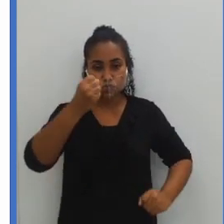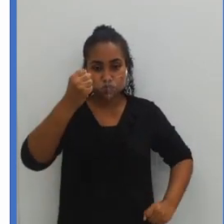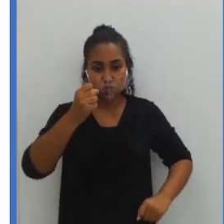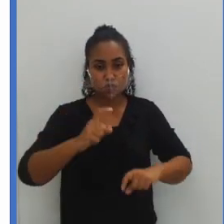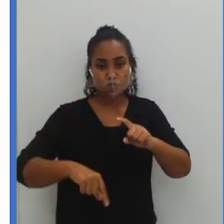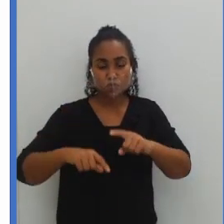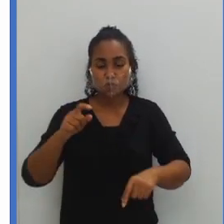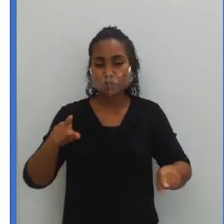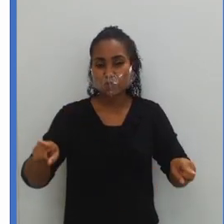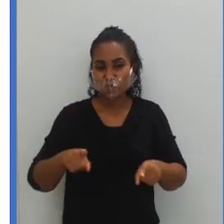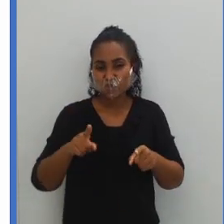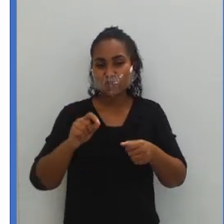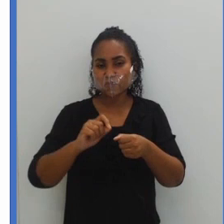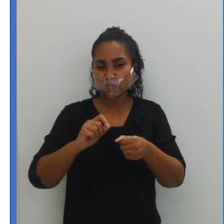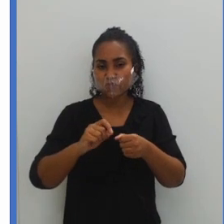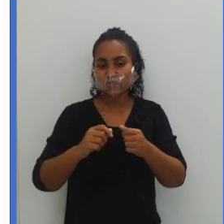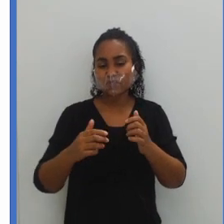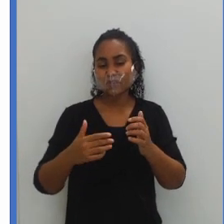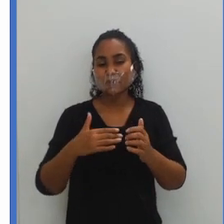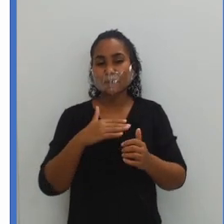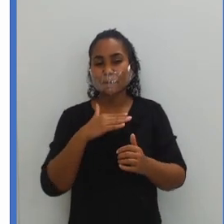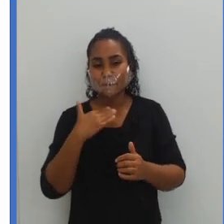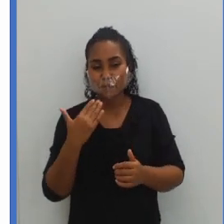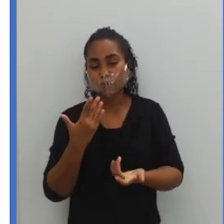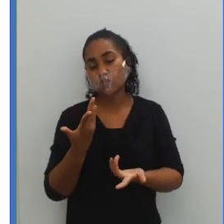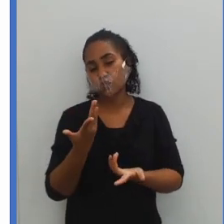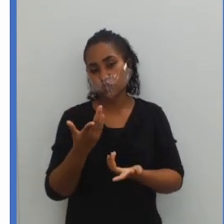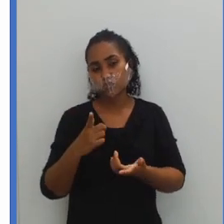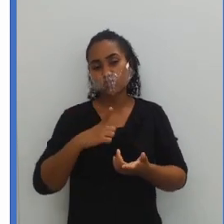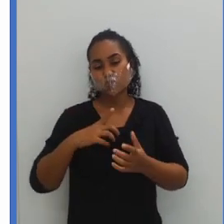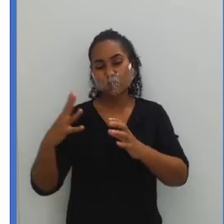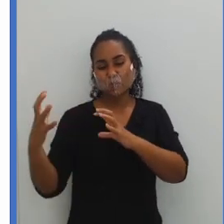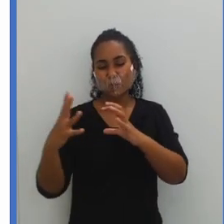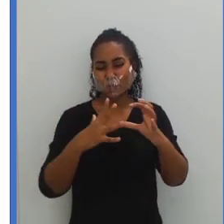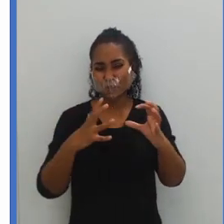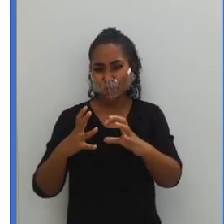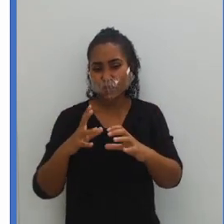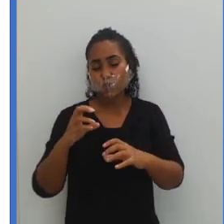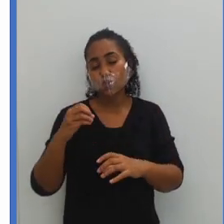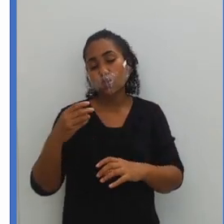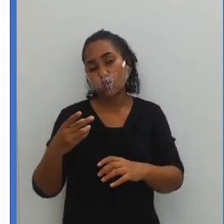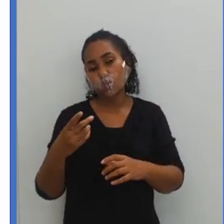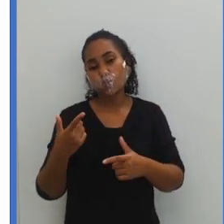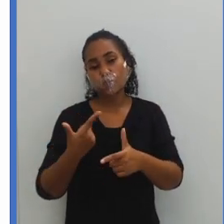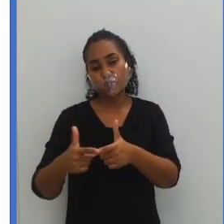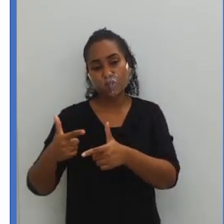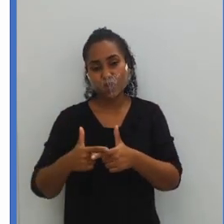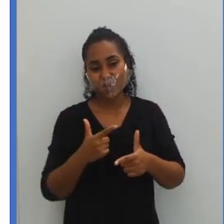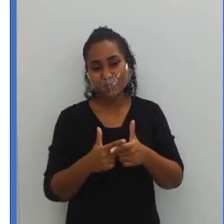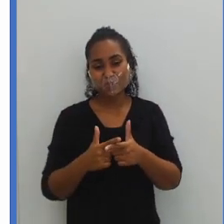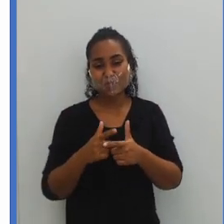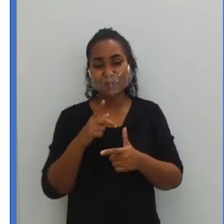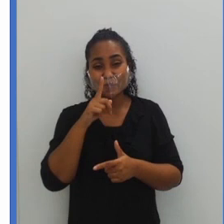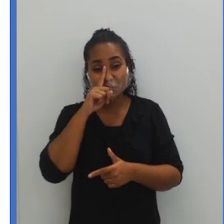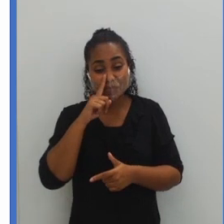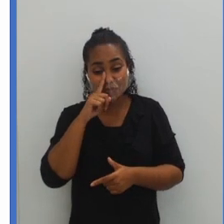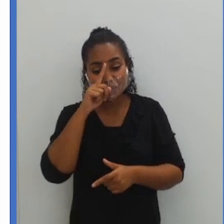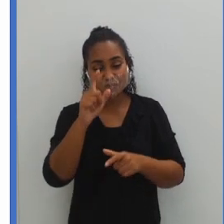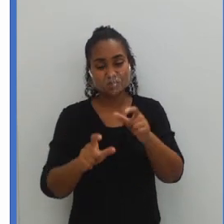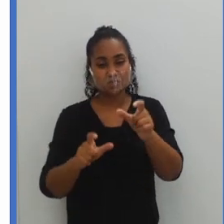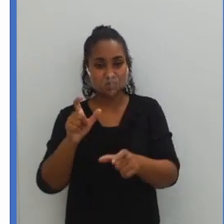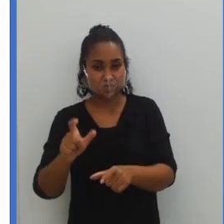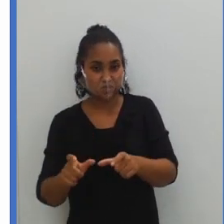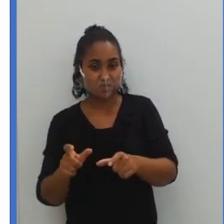ou instrumentos capazes de produzir lesão corporal, provocando tumulto ou desordem, ameaçando